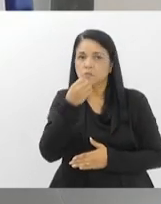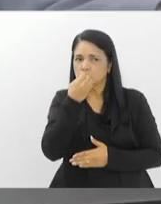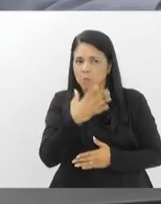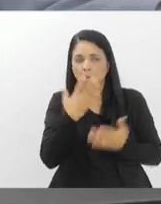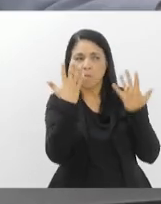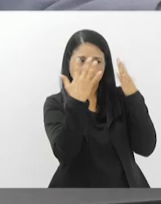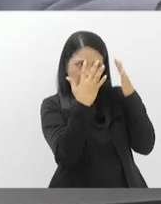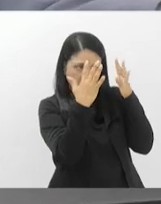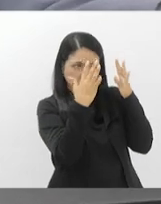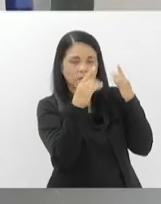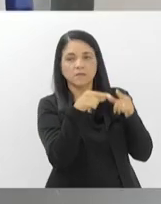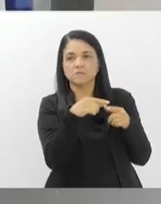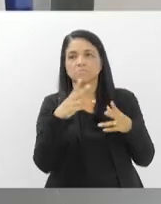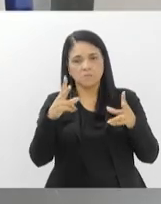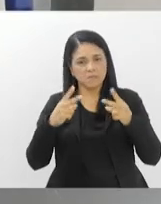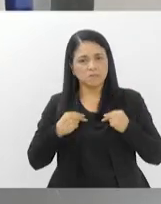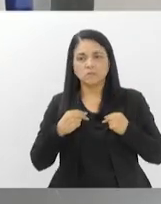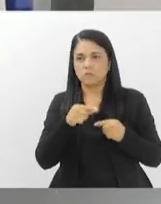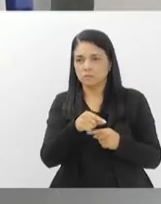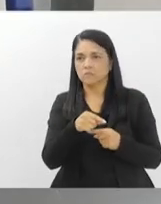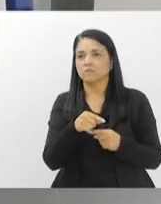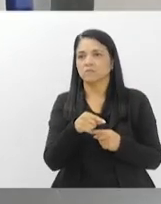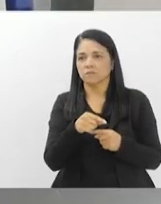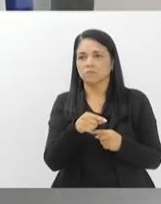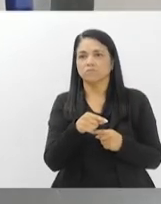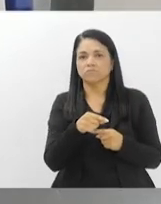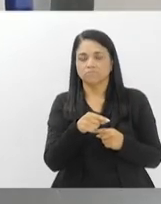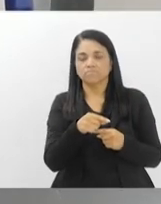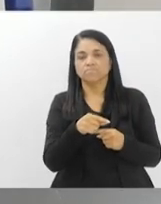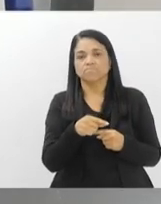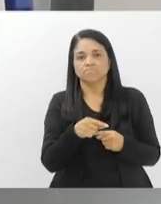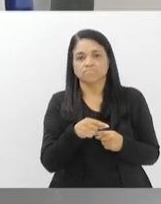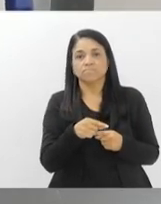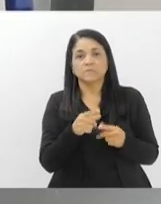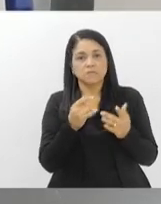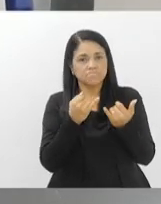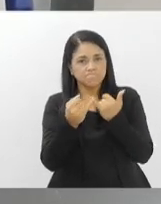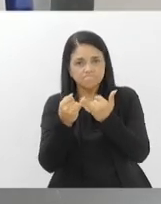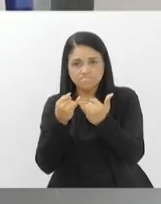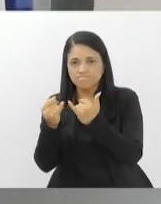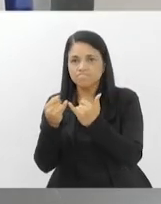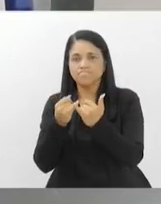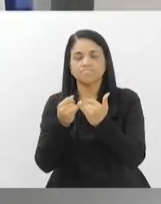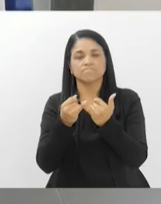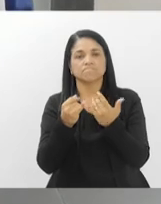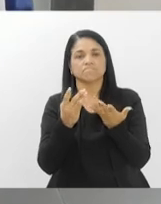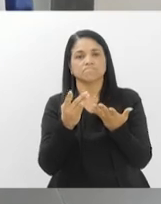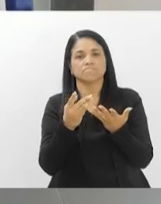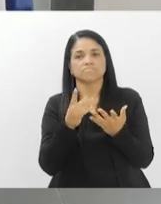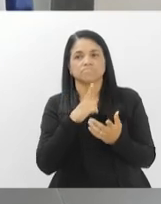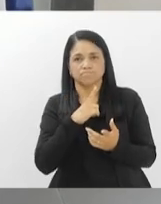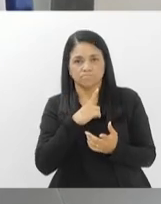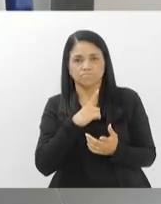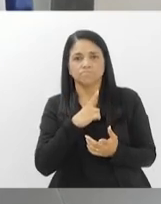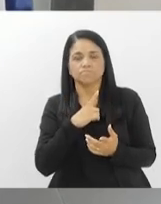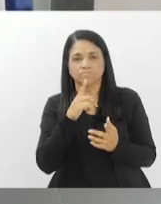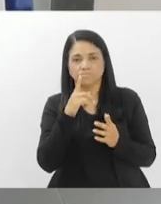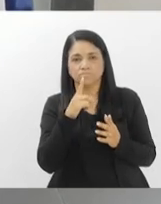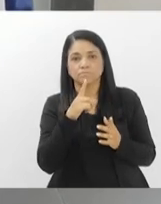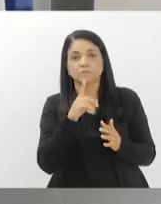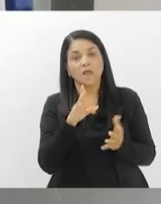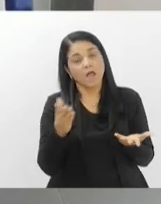parabéns, deputada Célia. Absolutamente meritória, também tem o PL parabéns. Similar, na mesma, numa linha parecida.